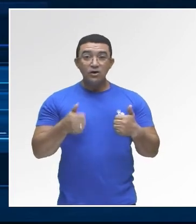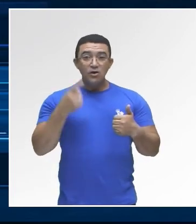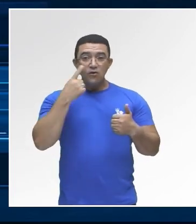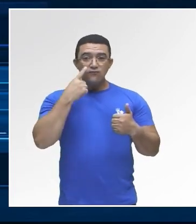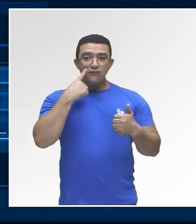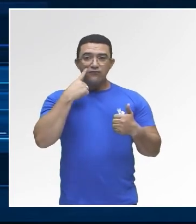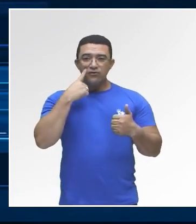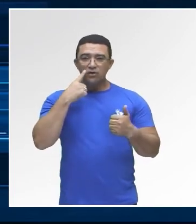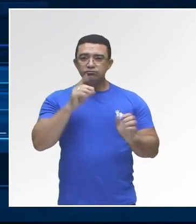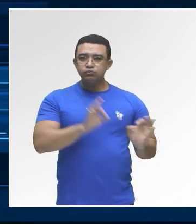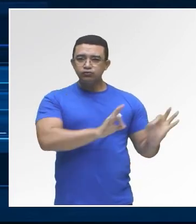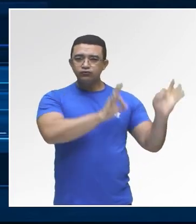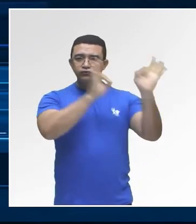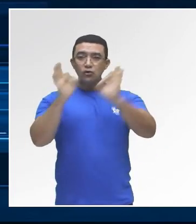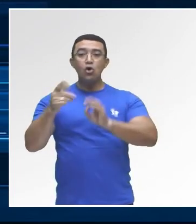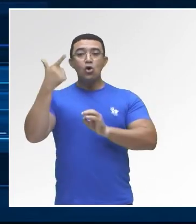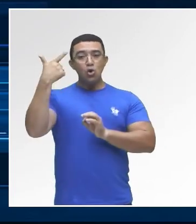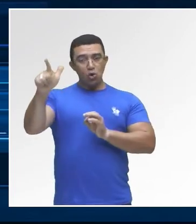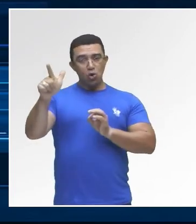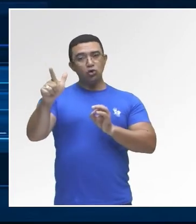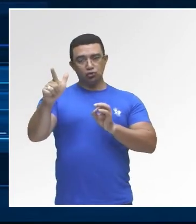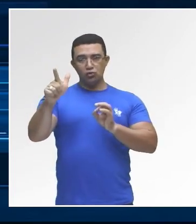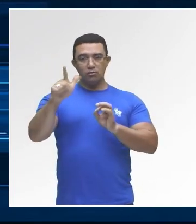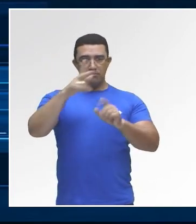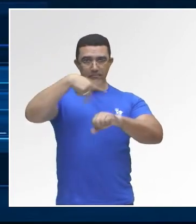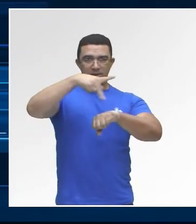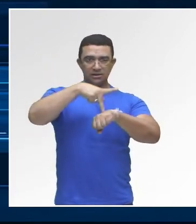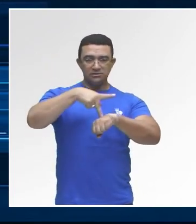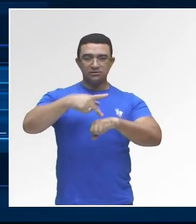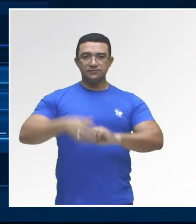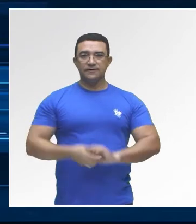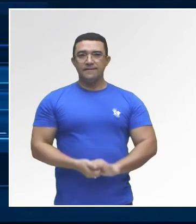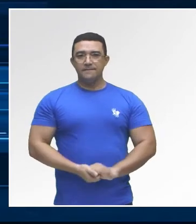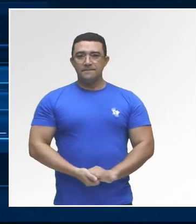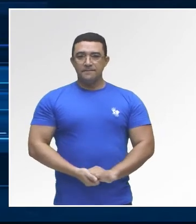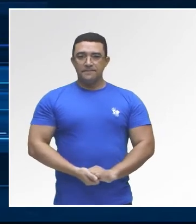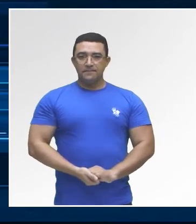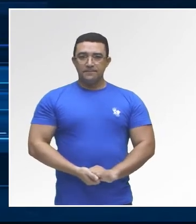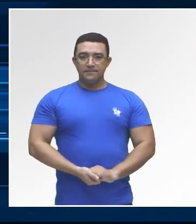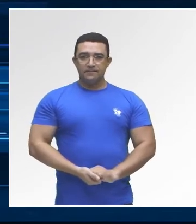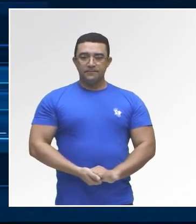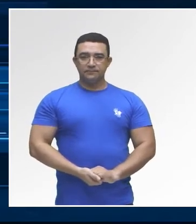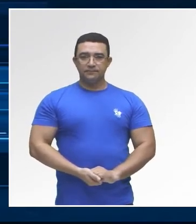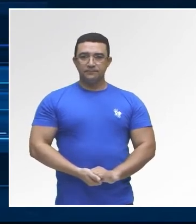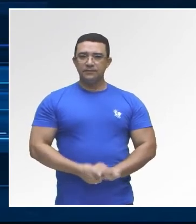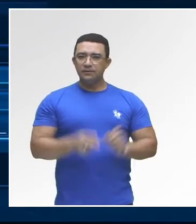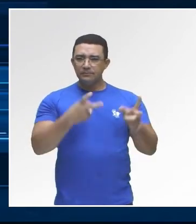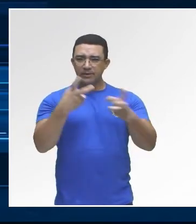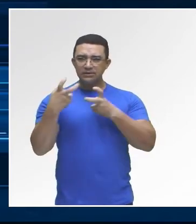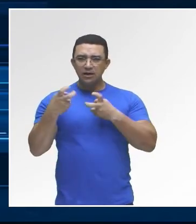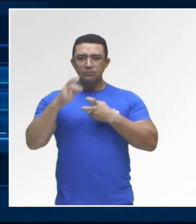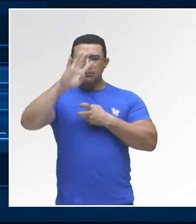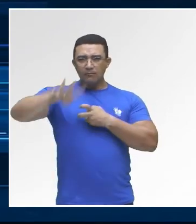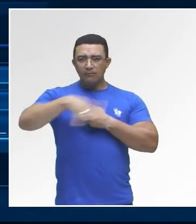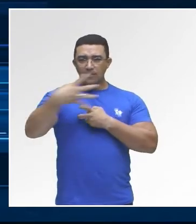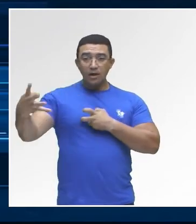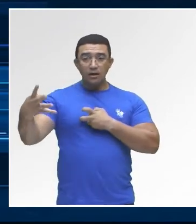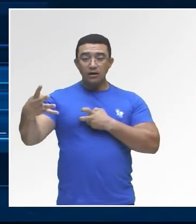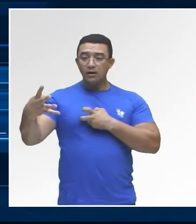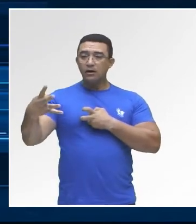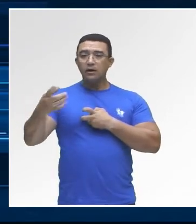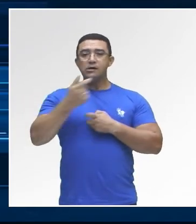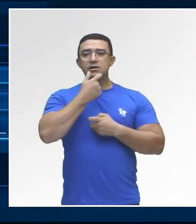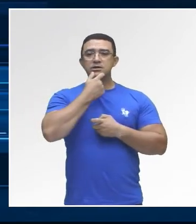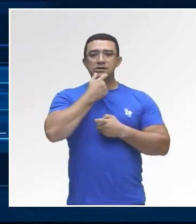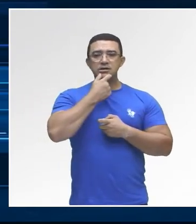alguns países agora na cartela. Acompanhem comigo. Então, olha só, para que vocês observem que em inglês tem uma